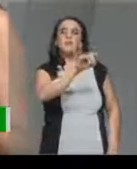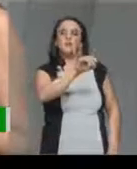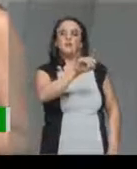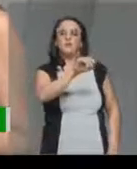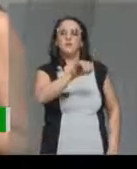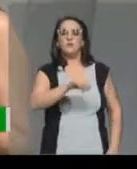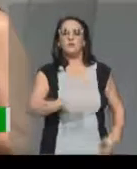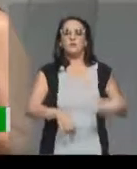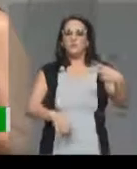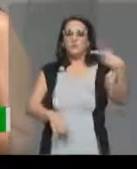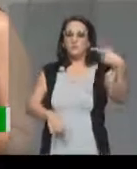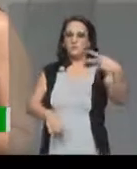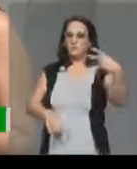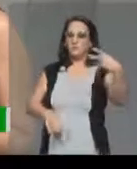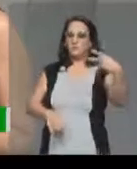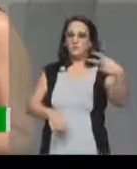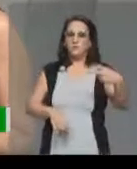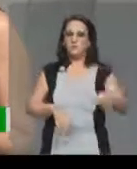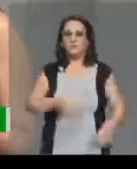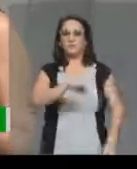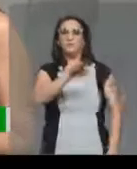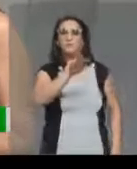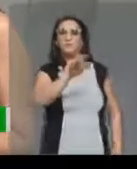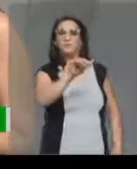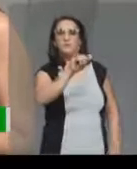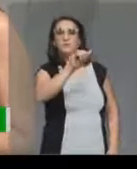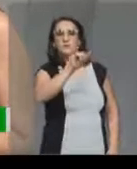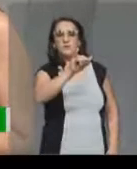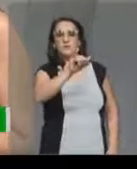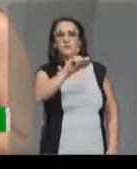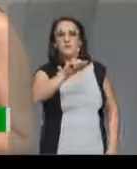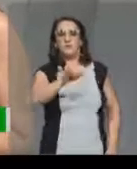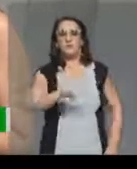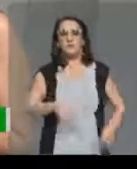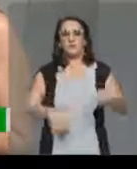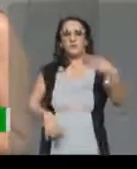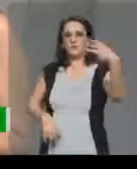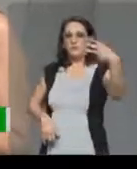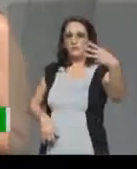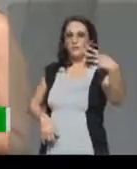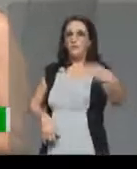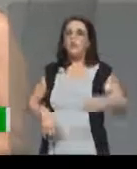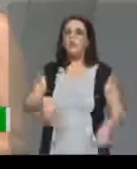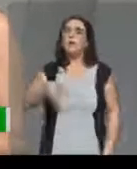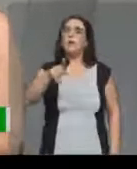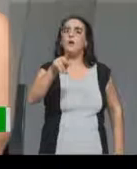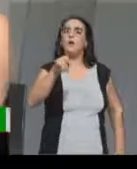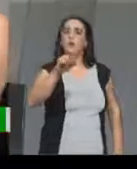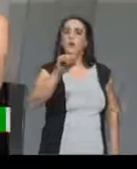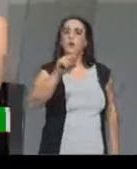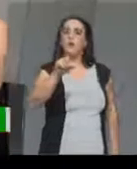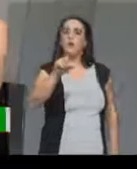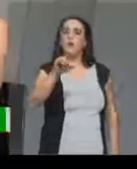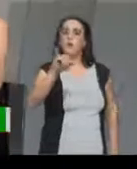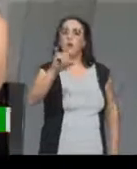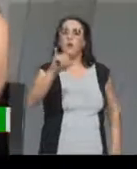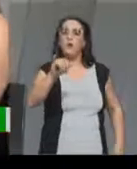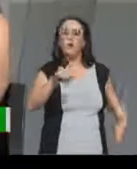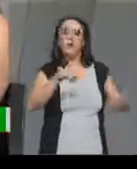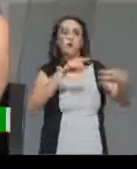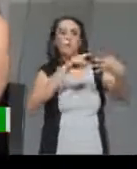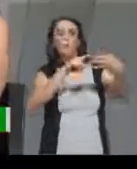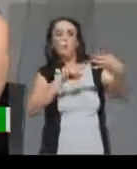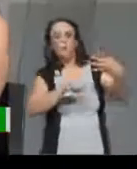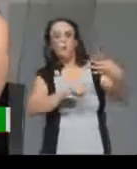significa muitos. Então, as palavras que têm 4 ou mais sílabas são polissílabas.